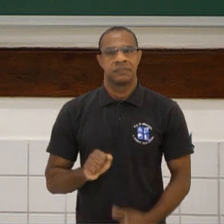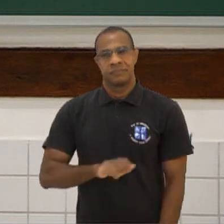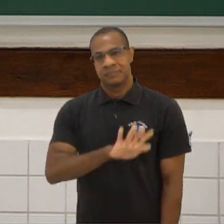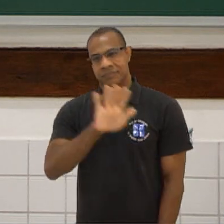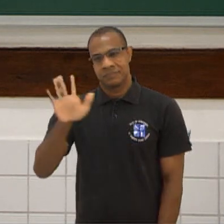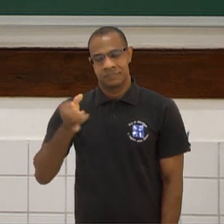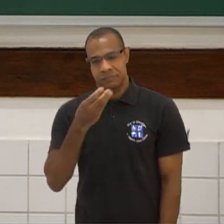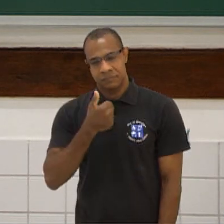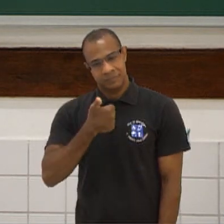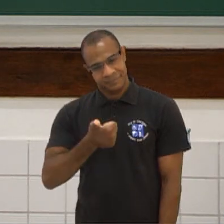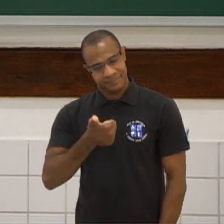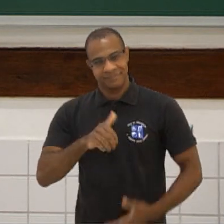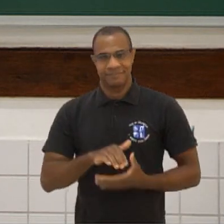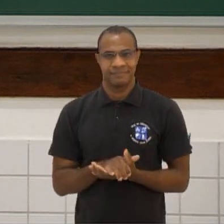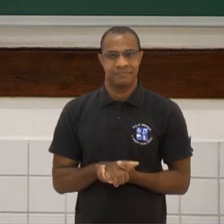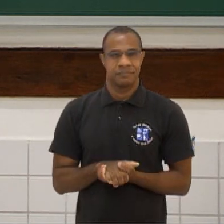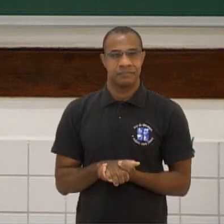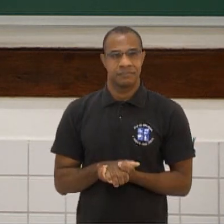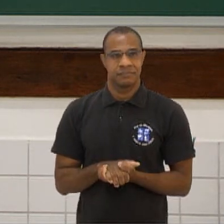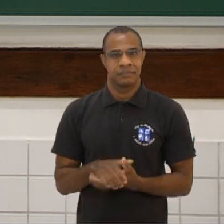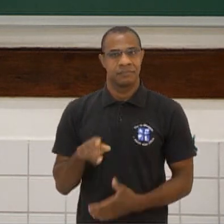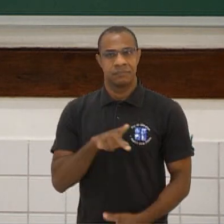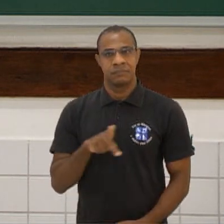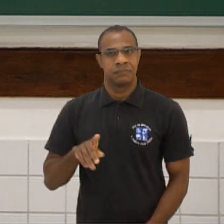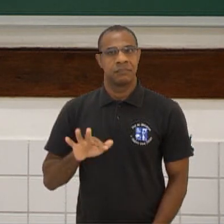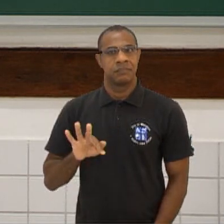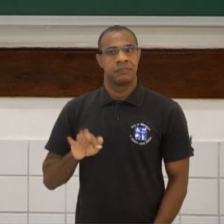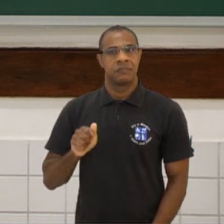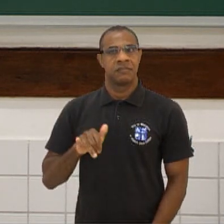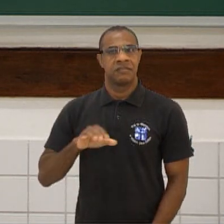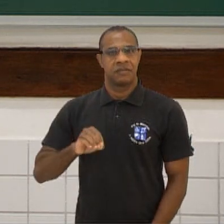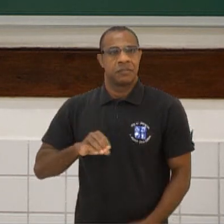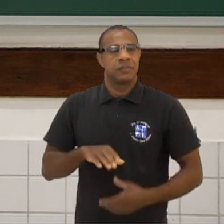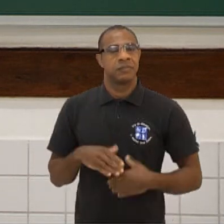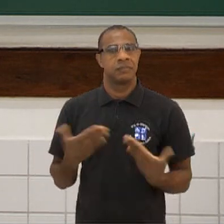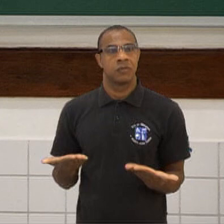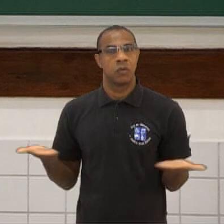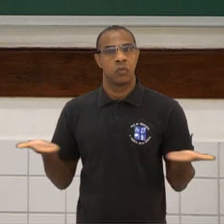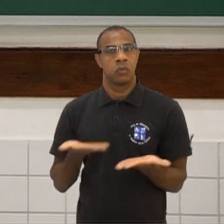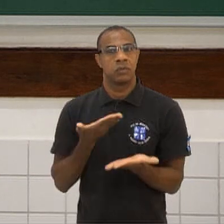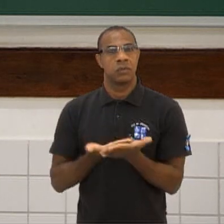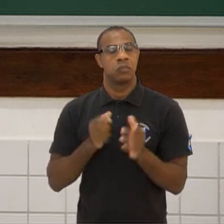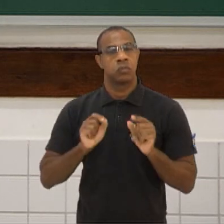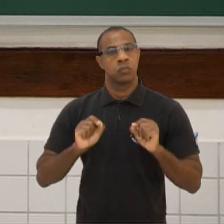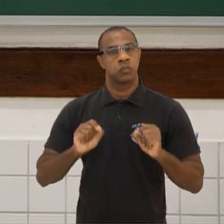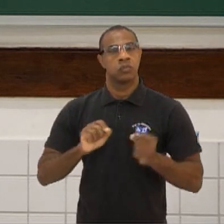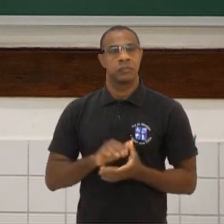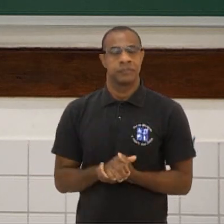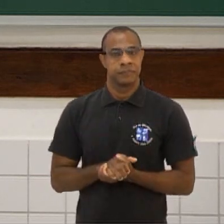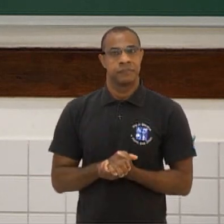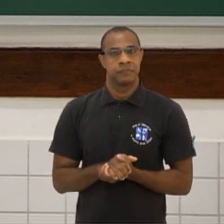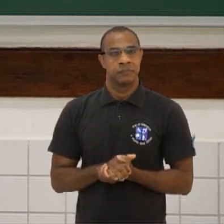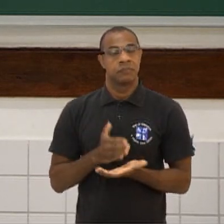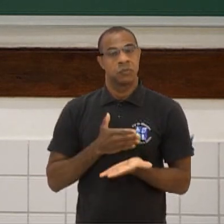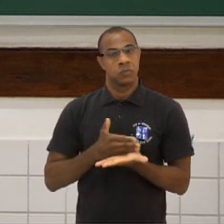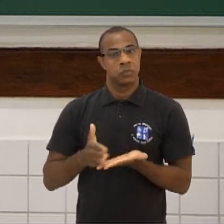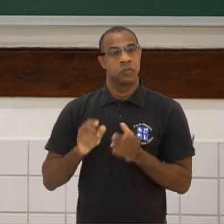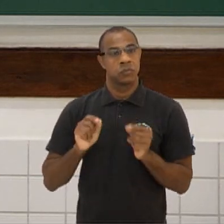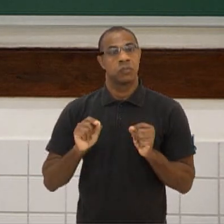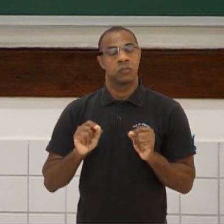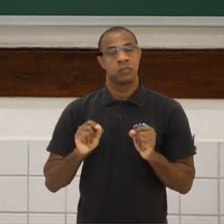Olá pessoal, tudo bem? É o professor Fábio Luiz de Souza. Hoje na nossa aula nós vamos